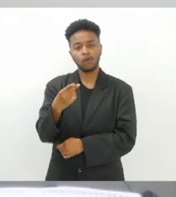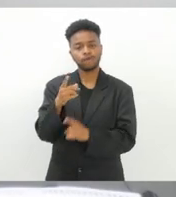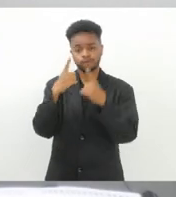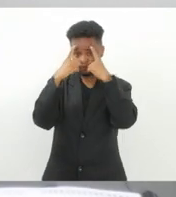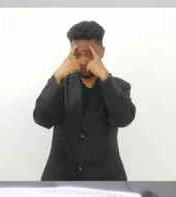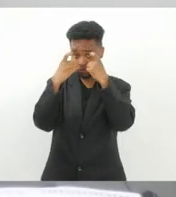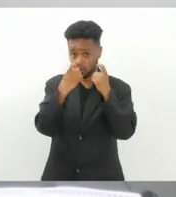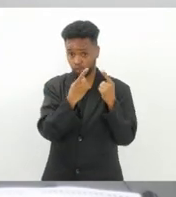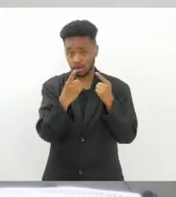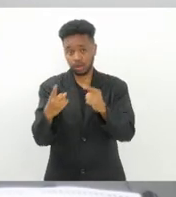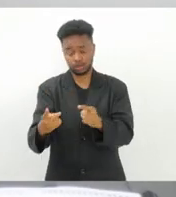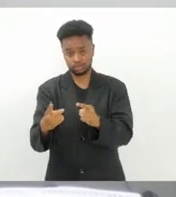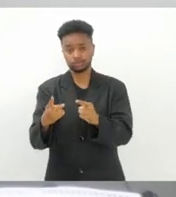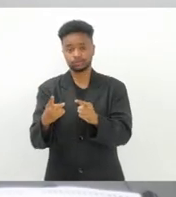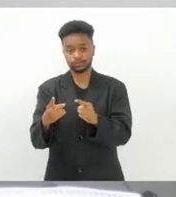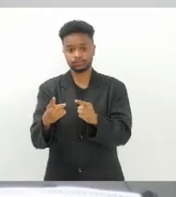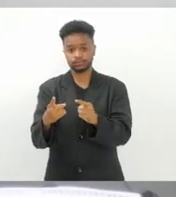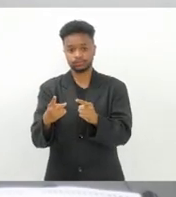virulência contra,